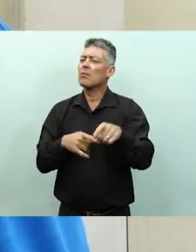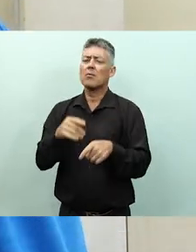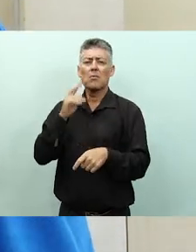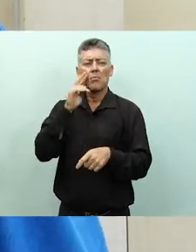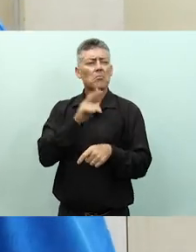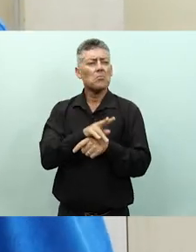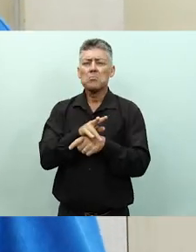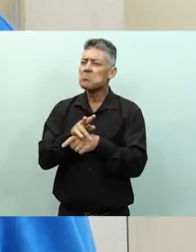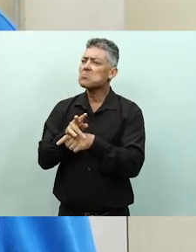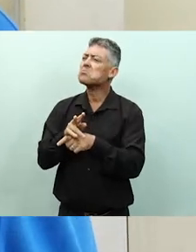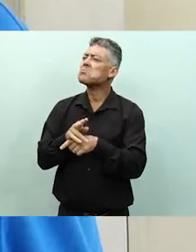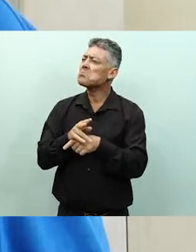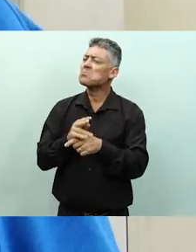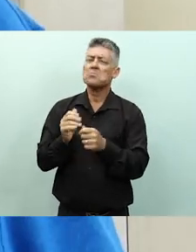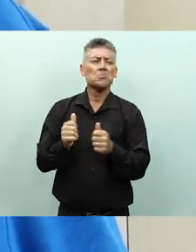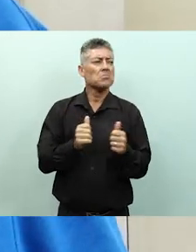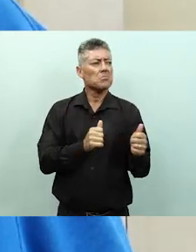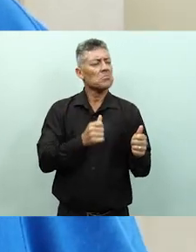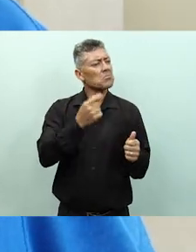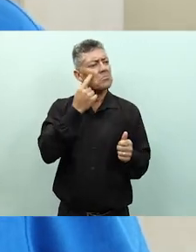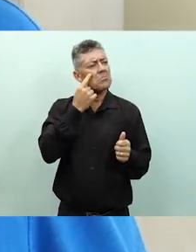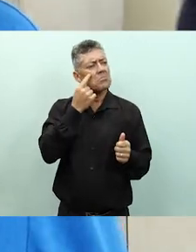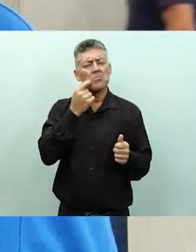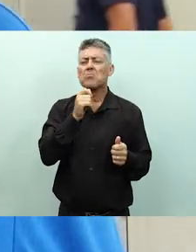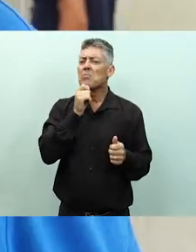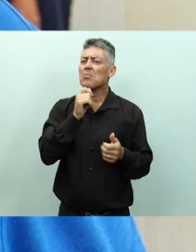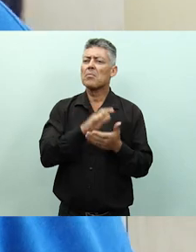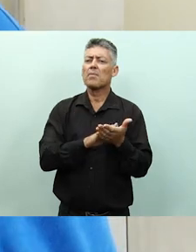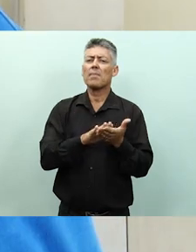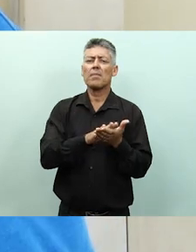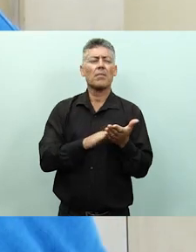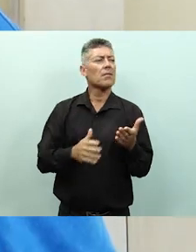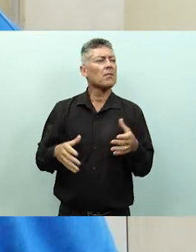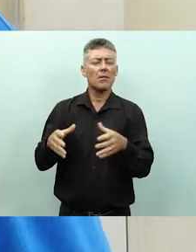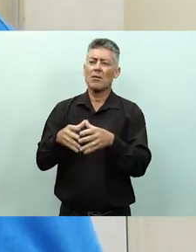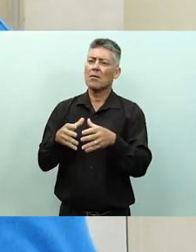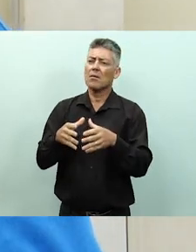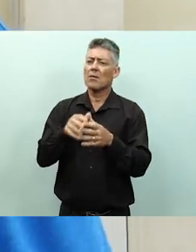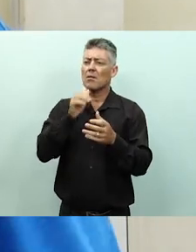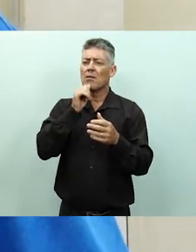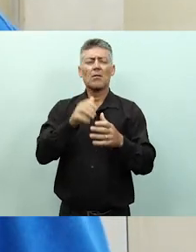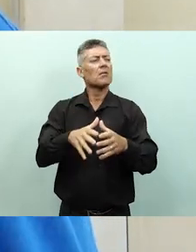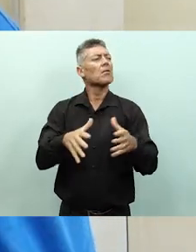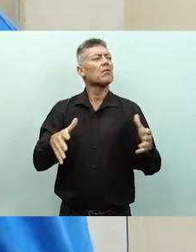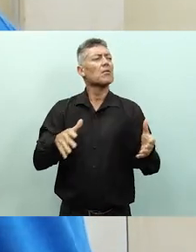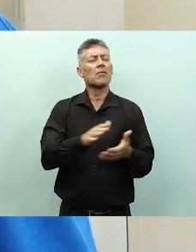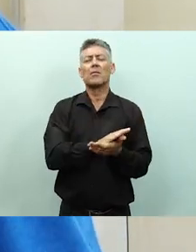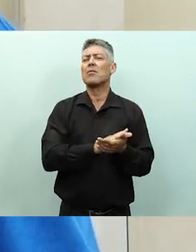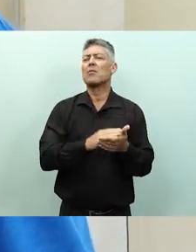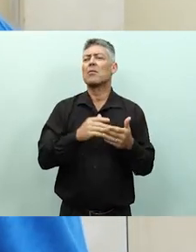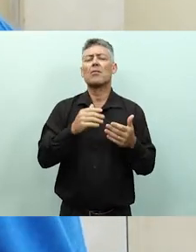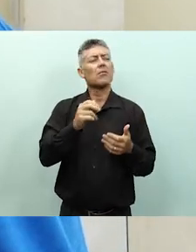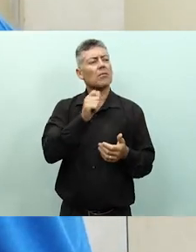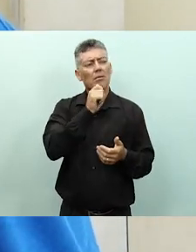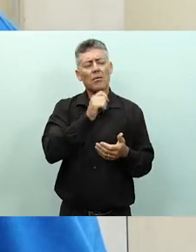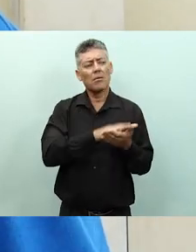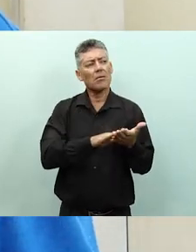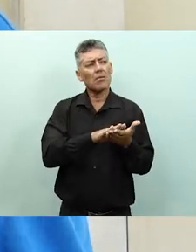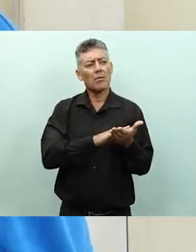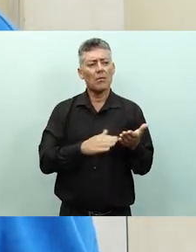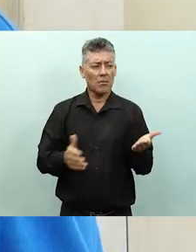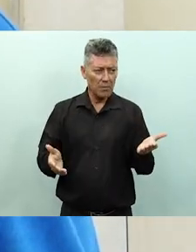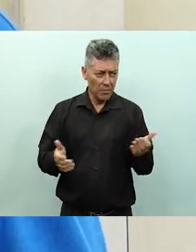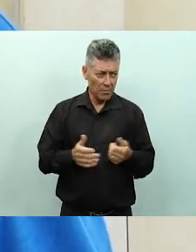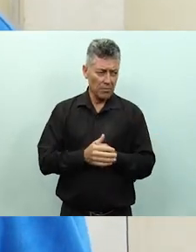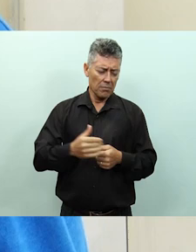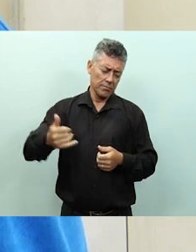porque ele estava na expectativa, mas a gente não tem condição, o partido não tem condição de crescer. E aí ela, quando deu 2:30 da